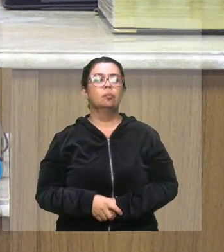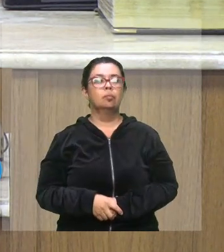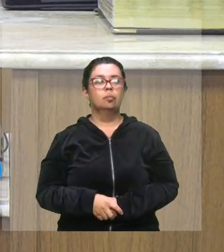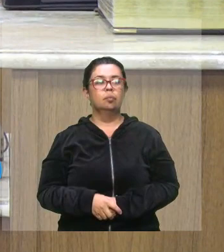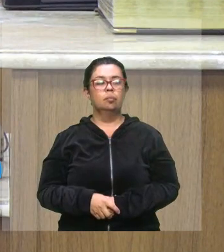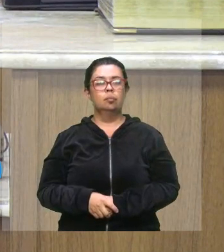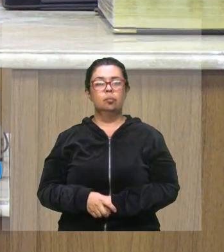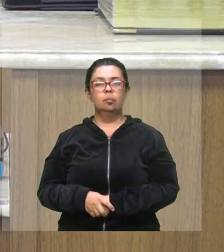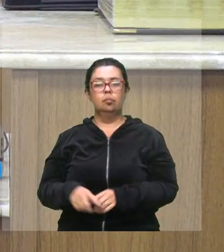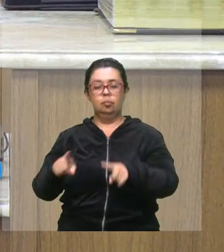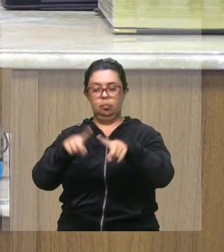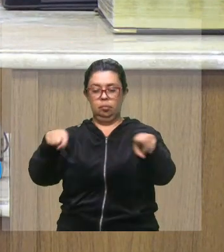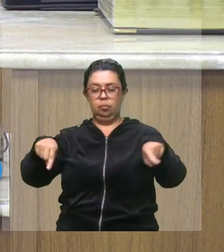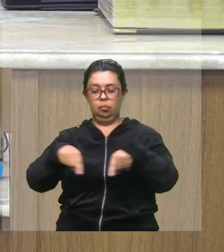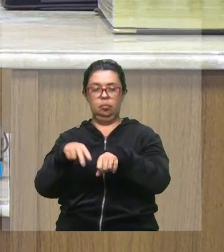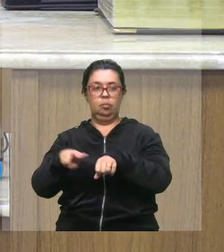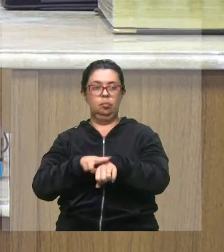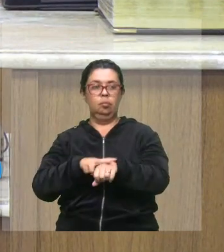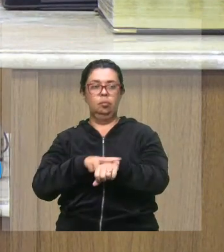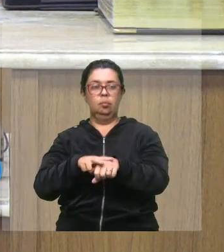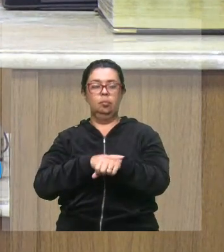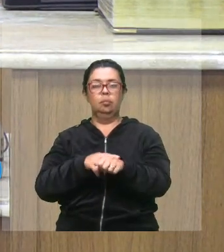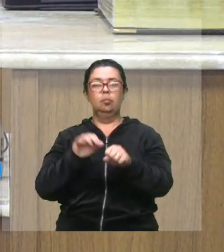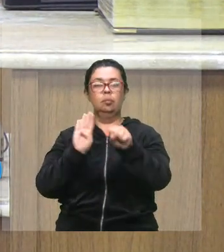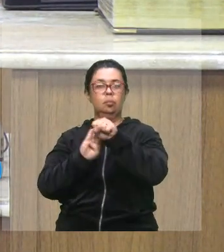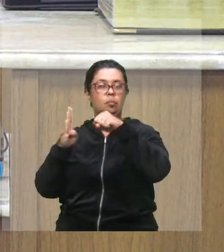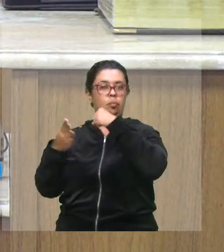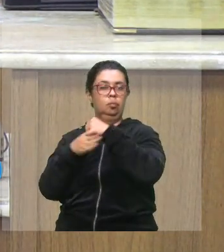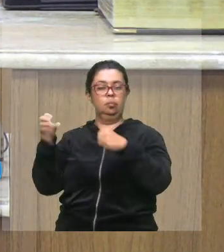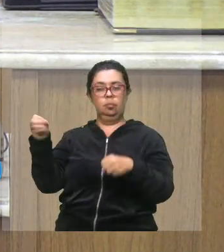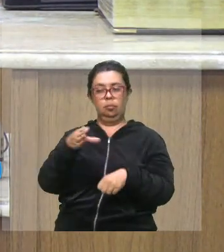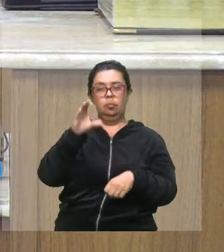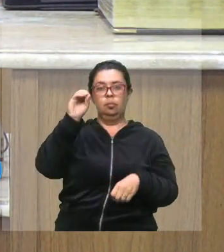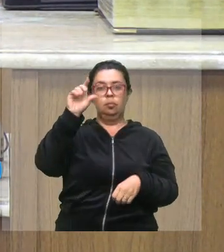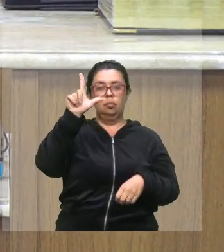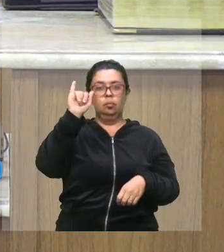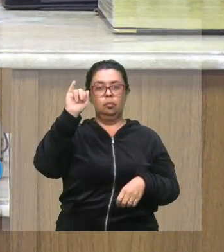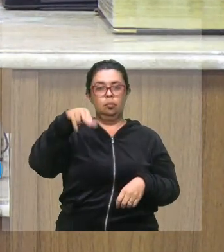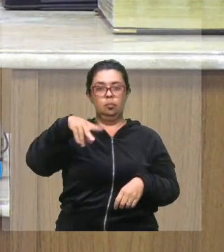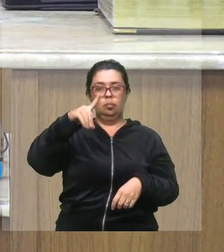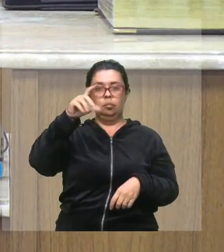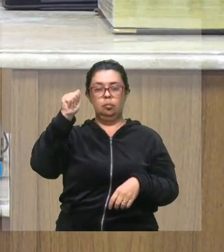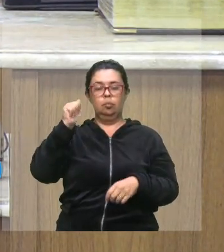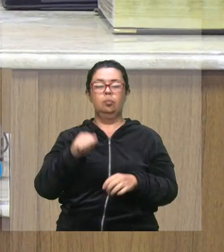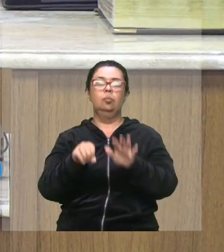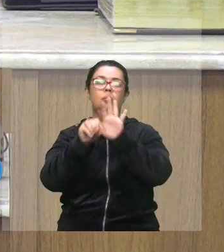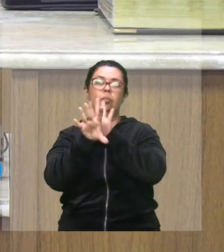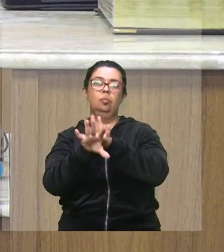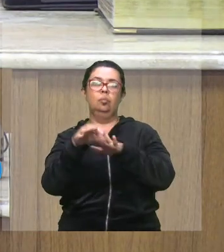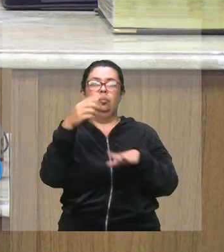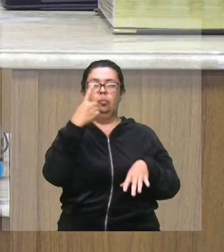verde localizada no Jardim Nova Olinda. Indicação número